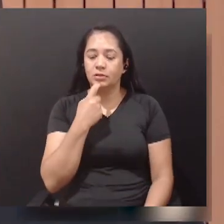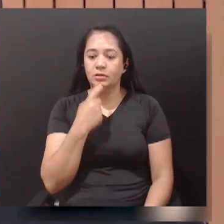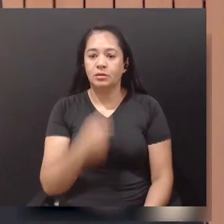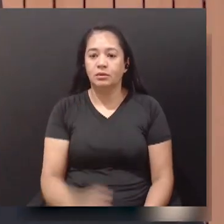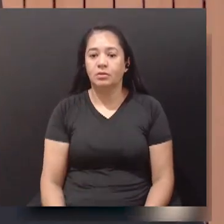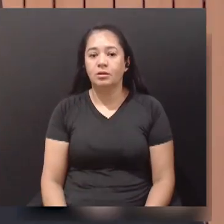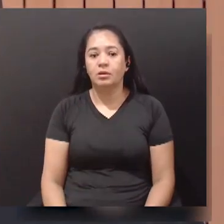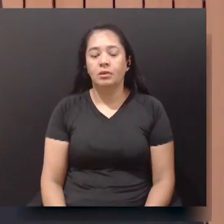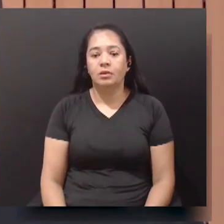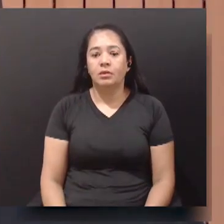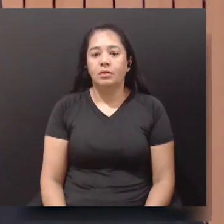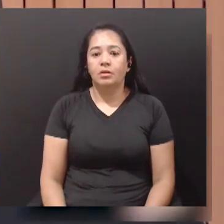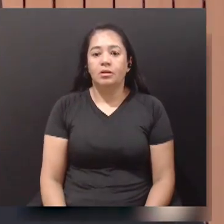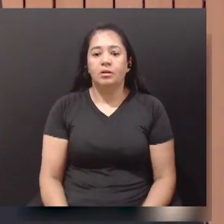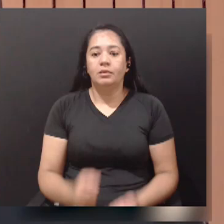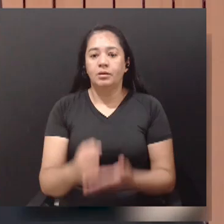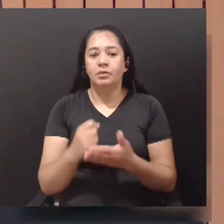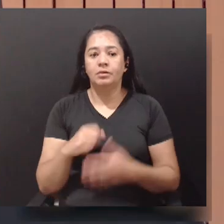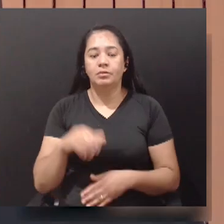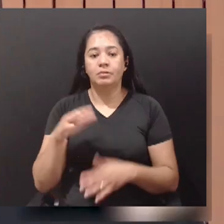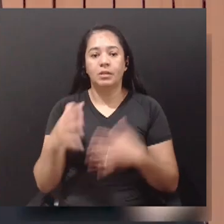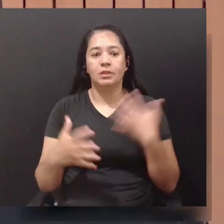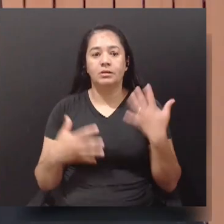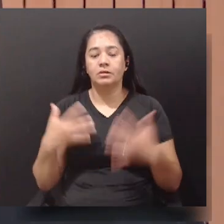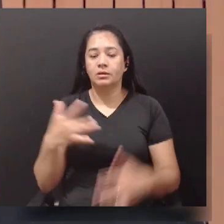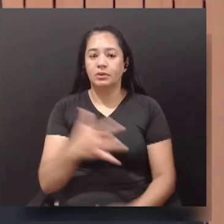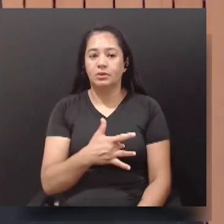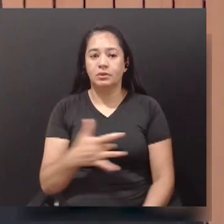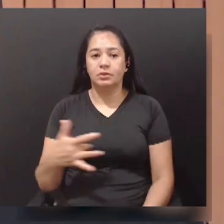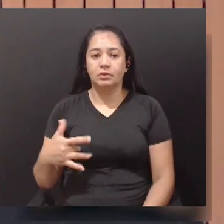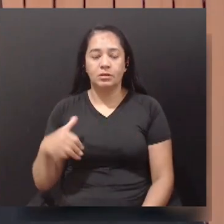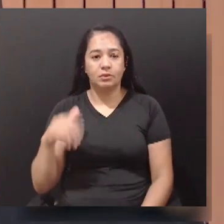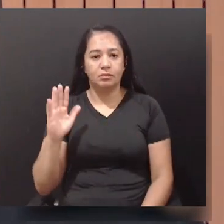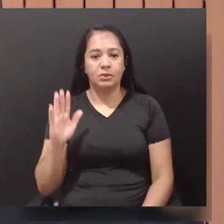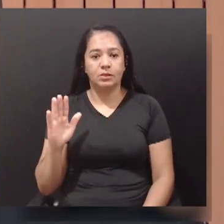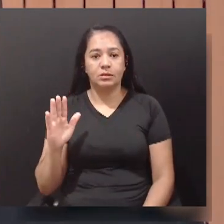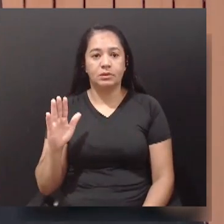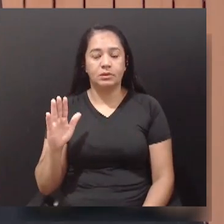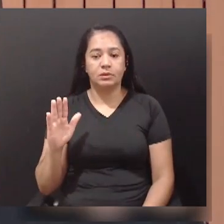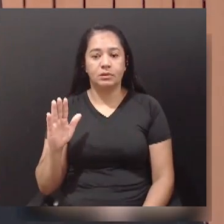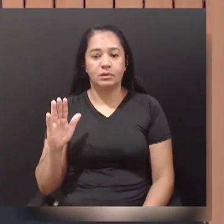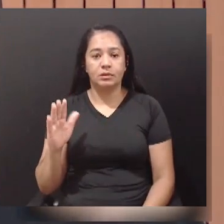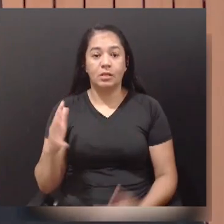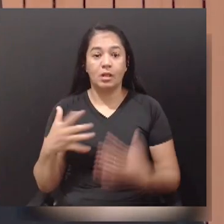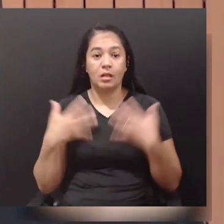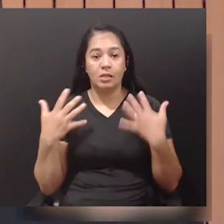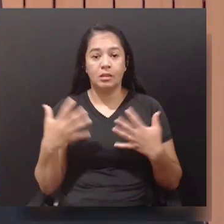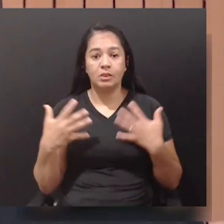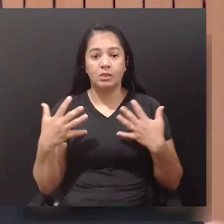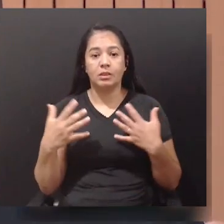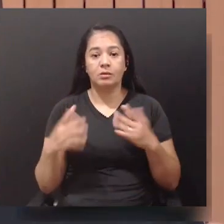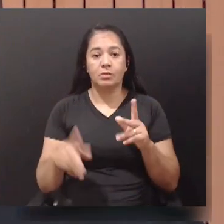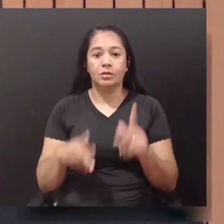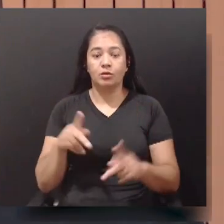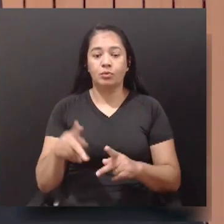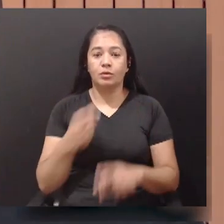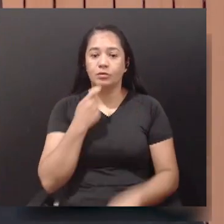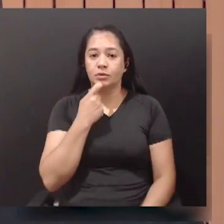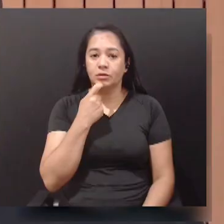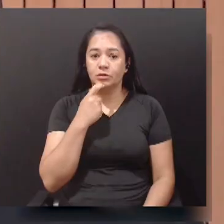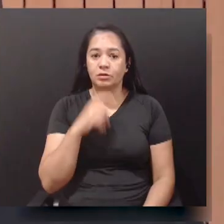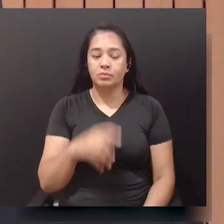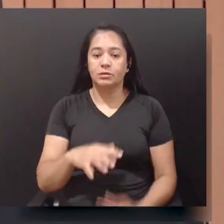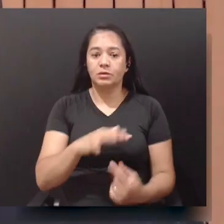mais lazer, mais saúde e mais alegria à população de Campinas nas praças através